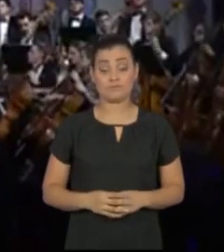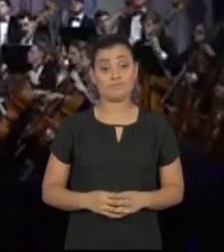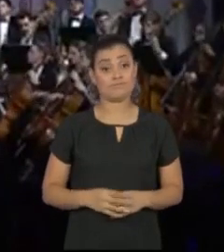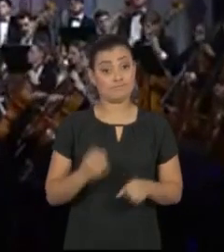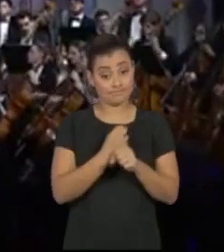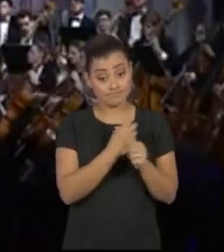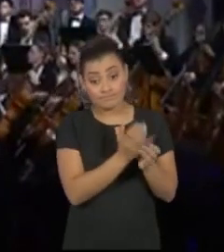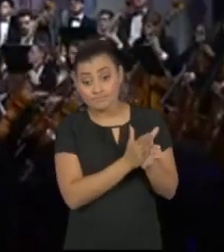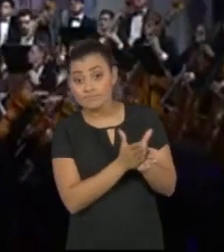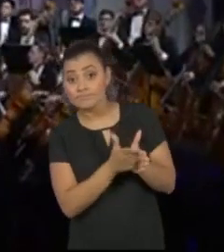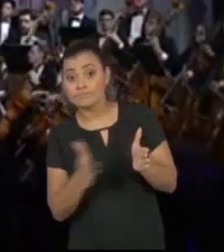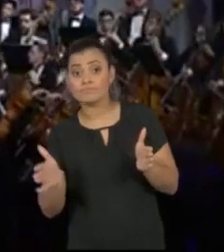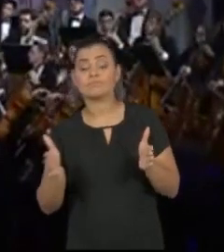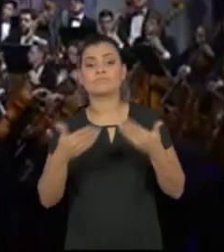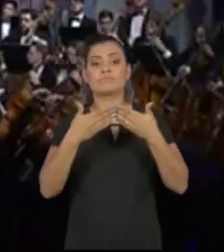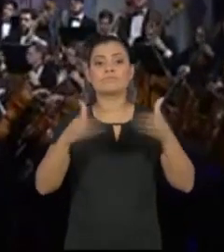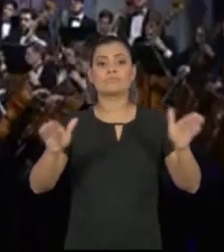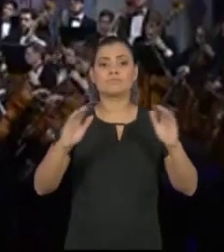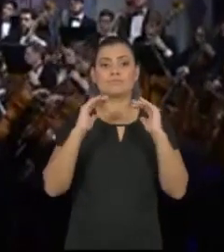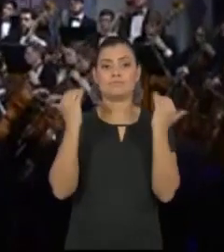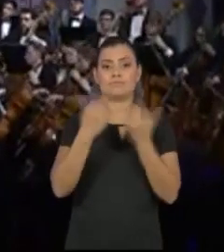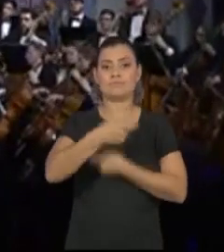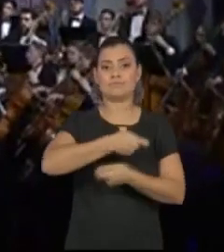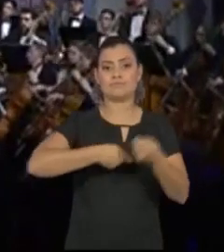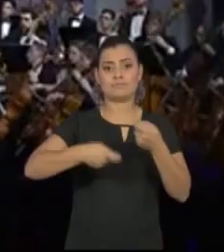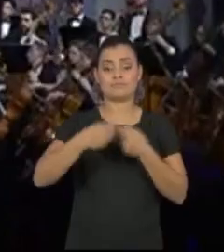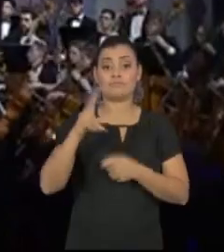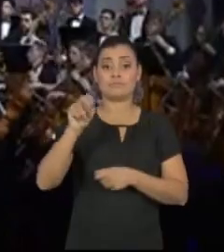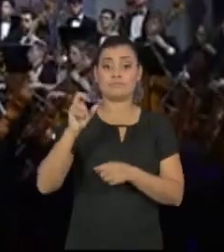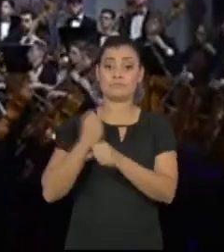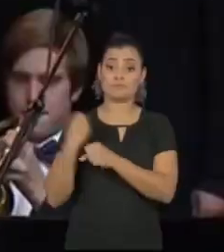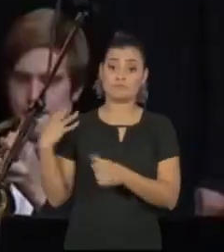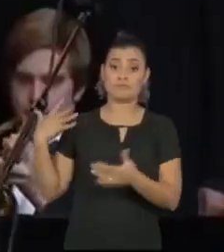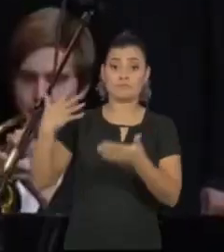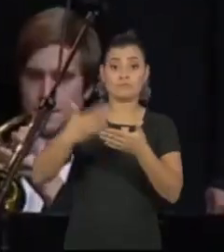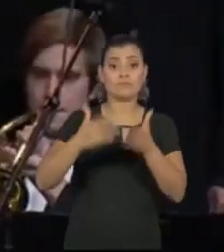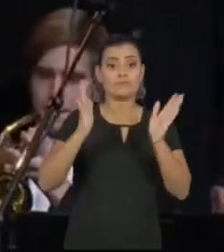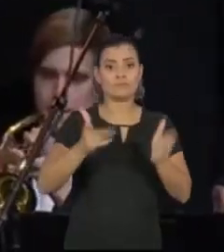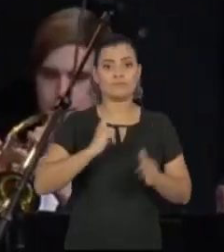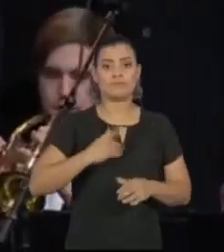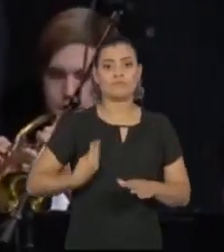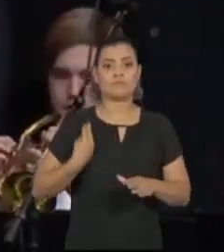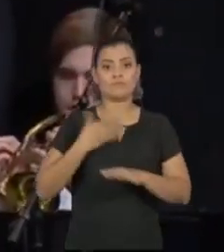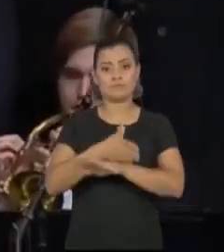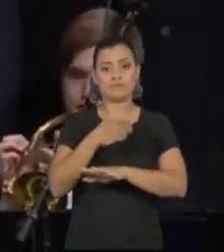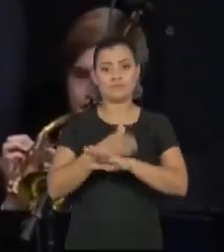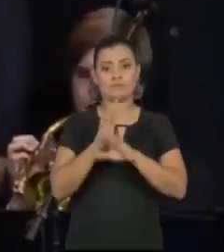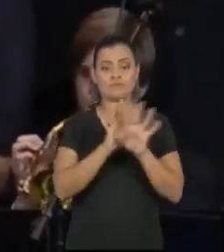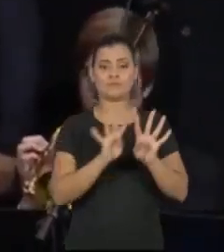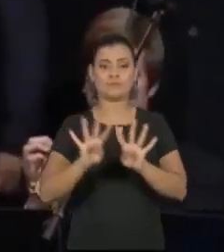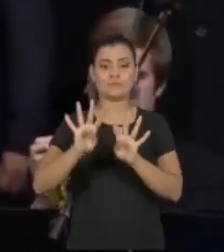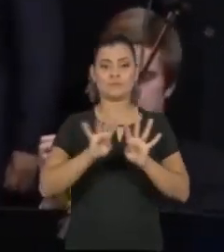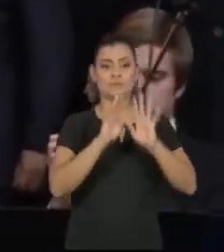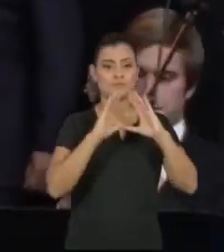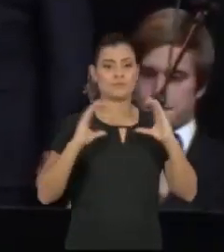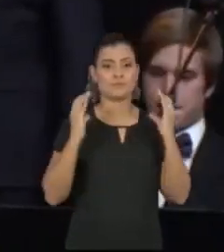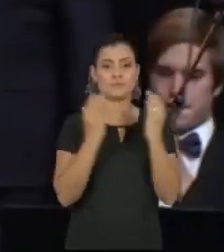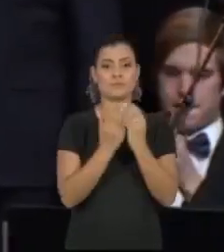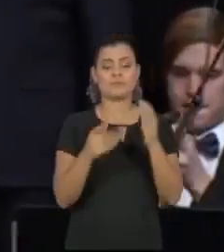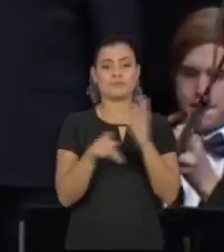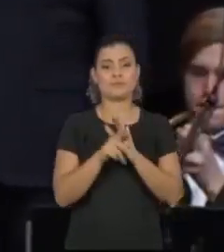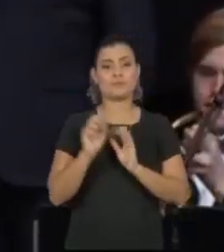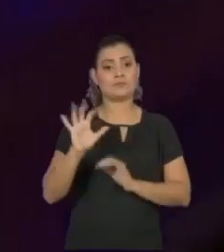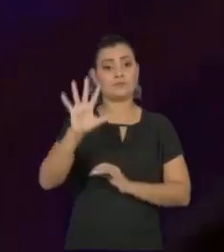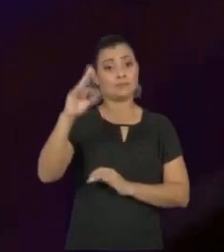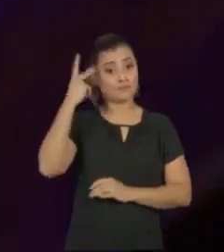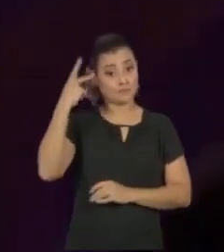Este ano, a abertura do Fórum Mundial, que comemora 50 edições, teve a participação do coro da Orquestra Sinfônica do Estado de